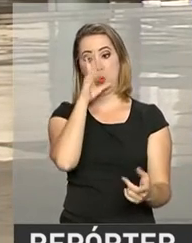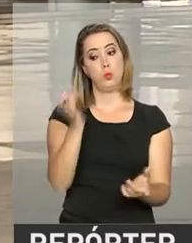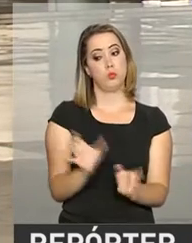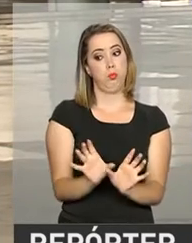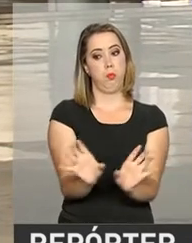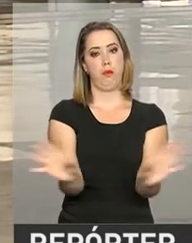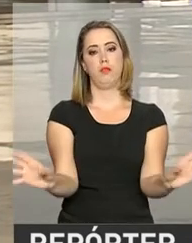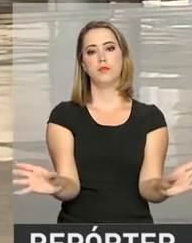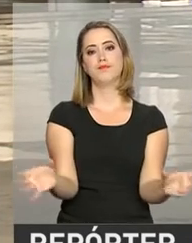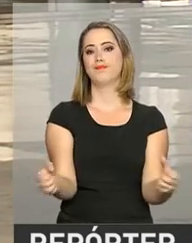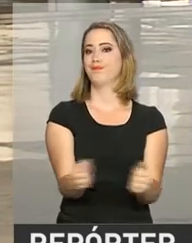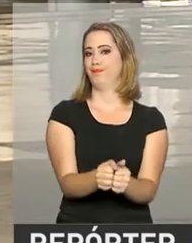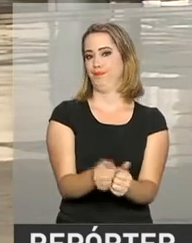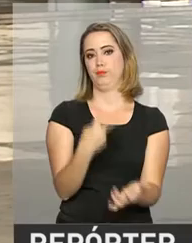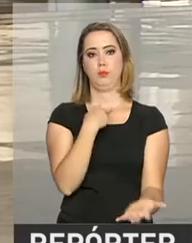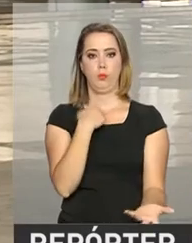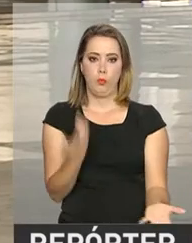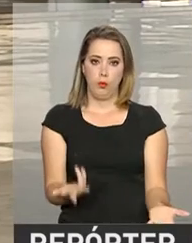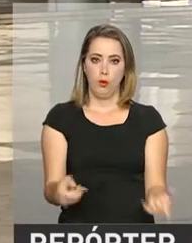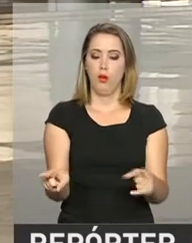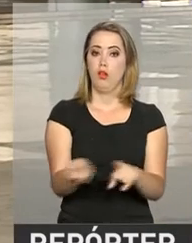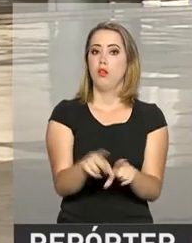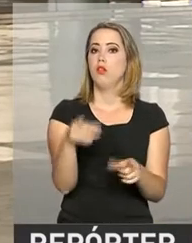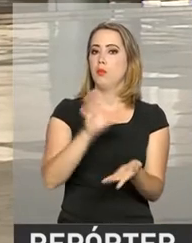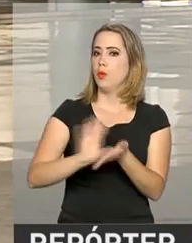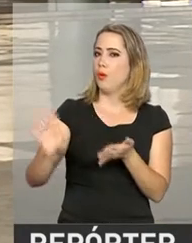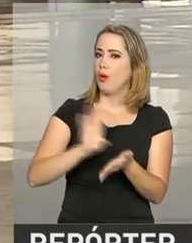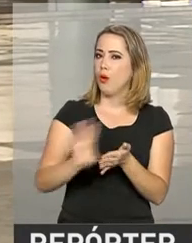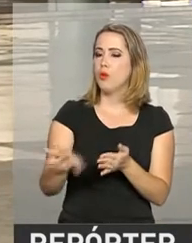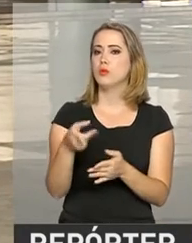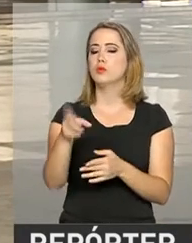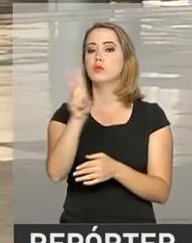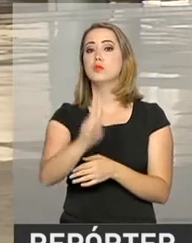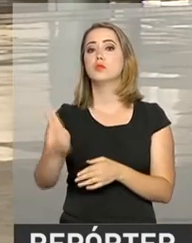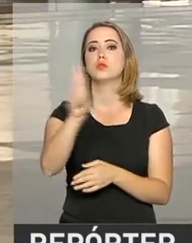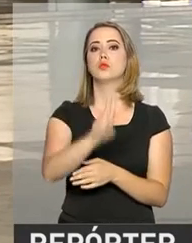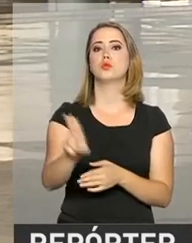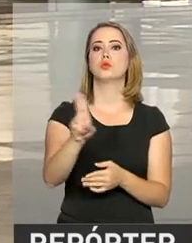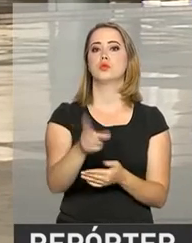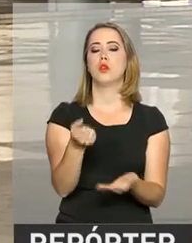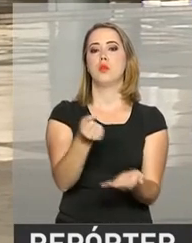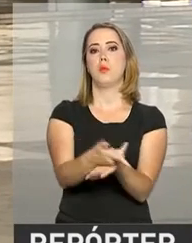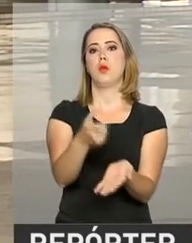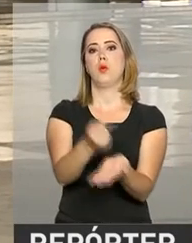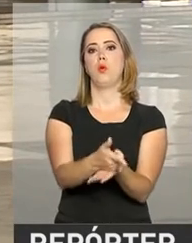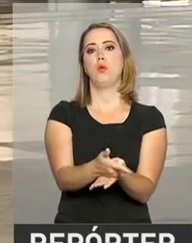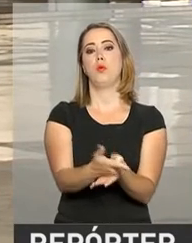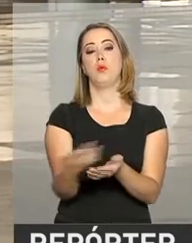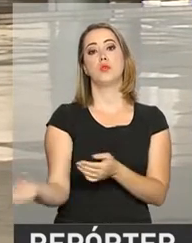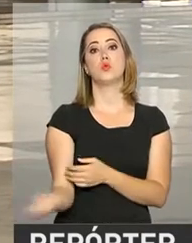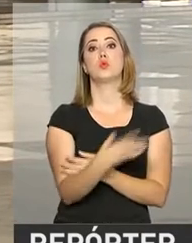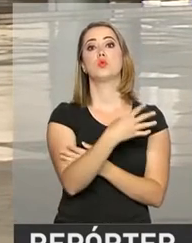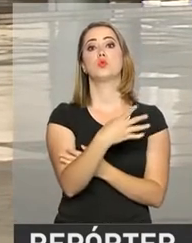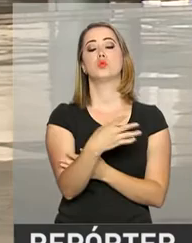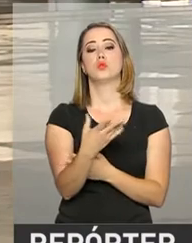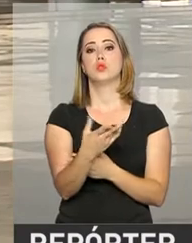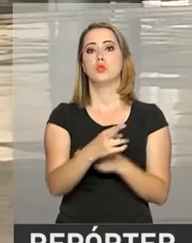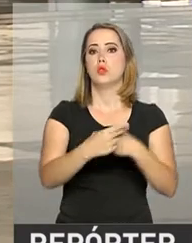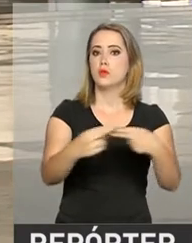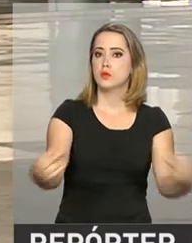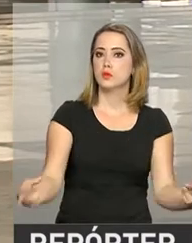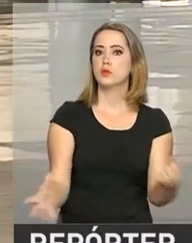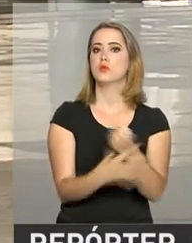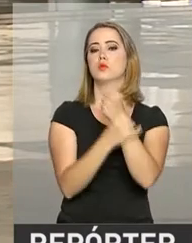também afirmou que esses recursos vão ser utilizados para a compra de equipamentos de segurança para os presídios